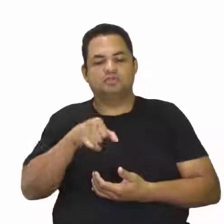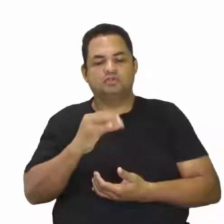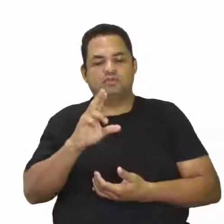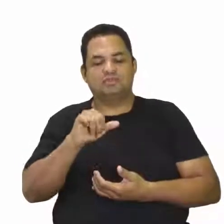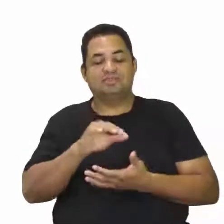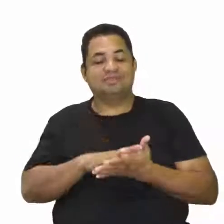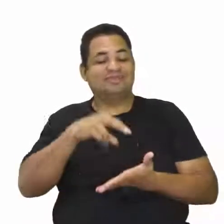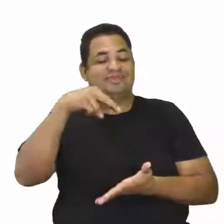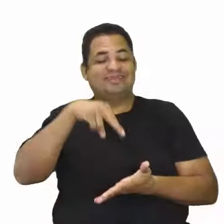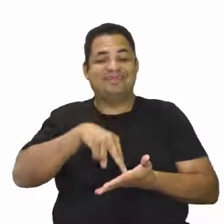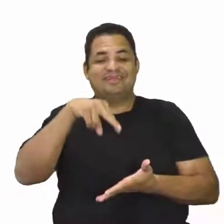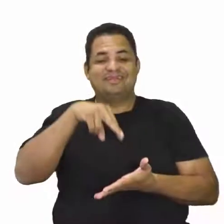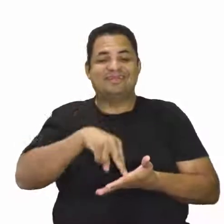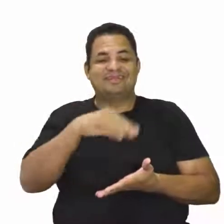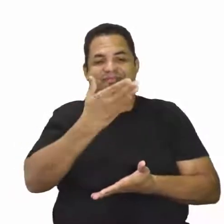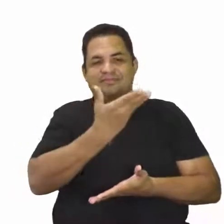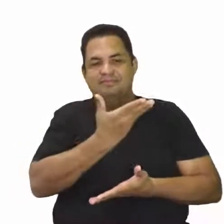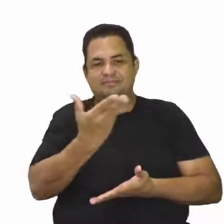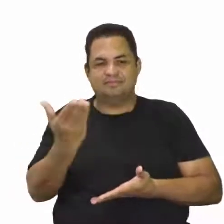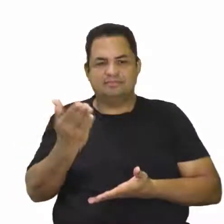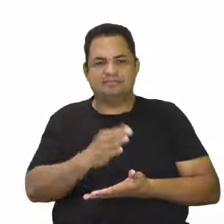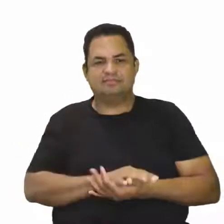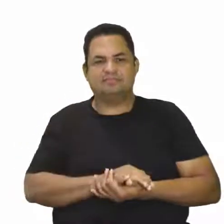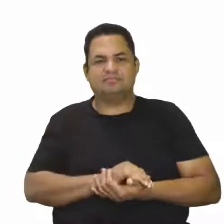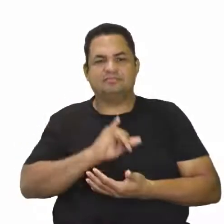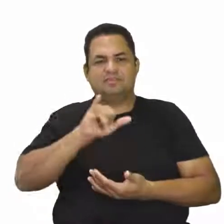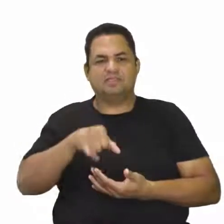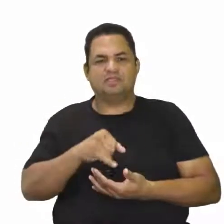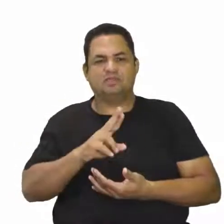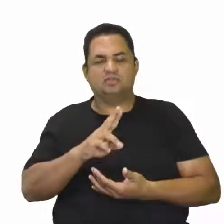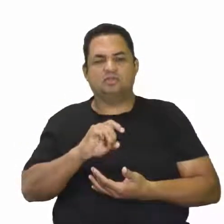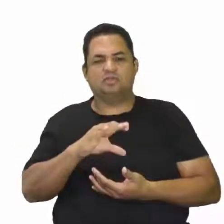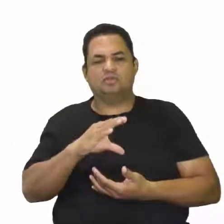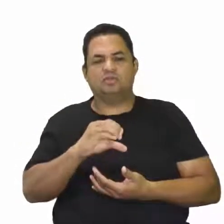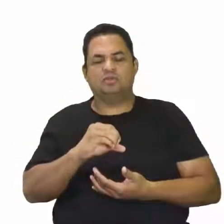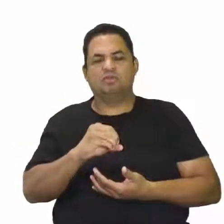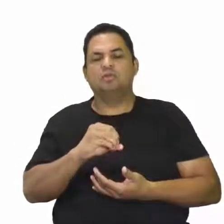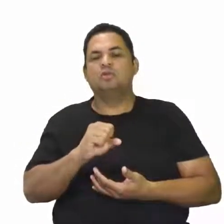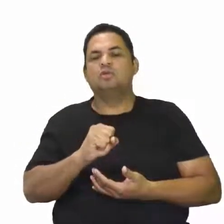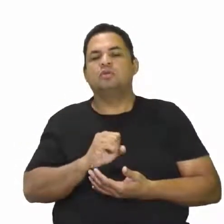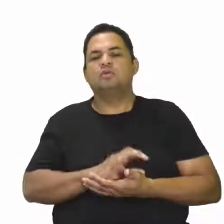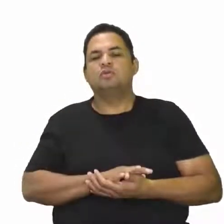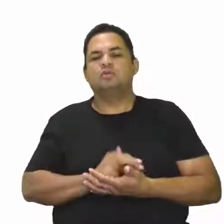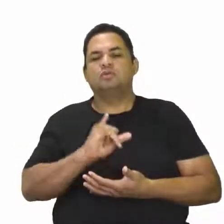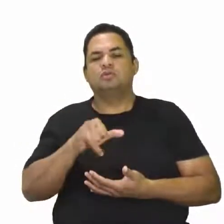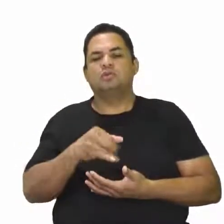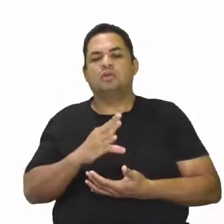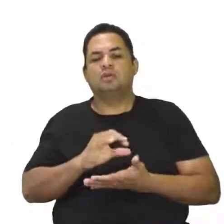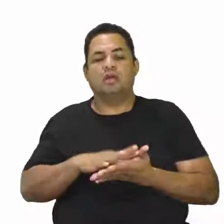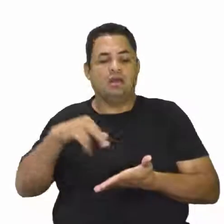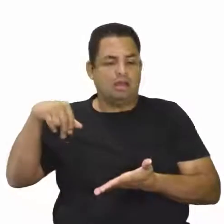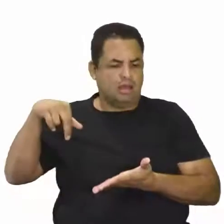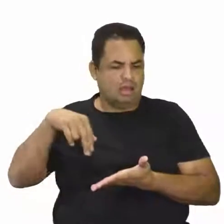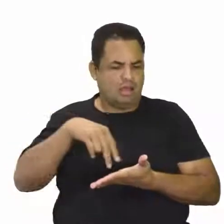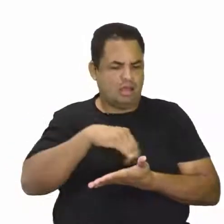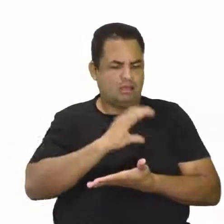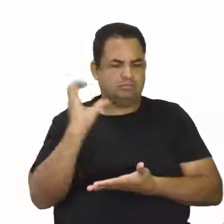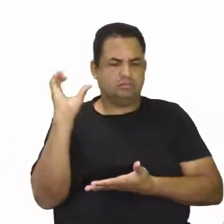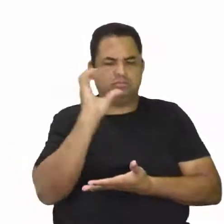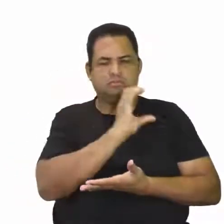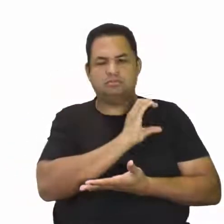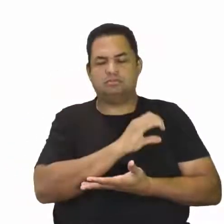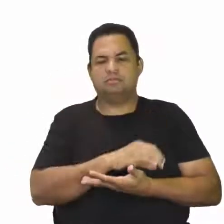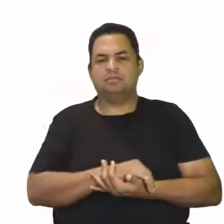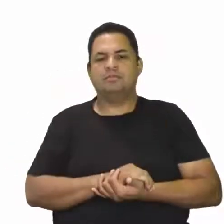muito contente. Isso mesmo. Julio camina muito rápido. Júlio caminha muito